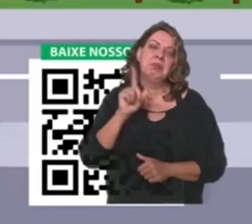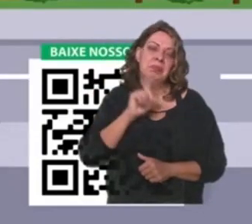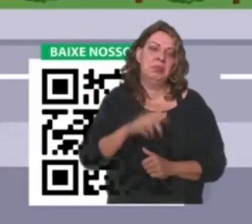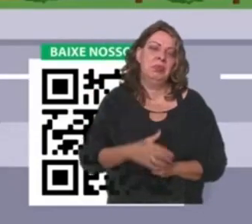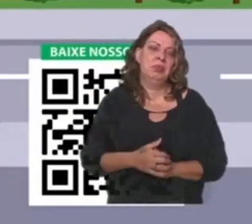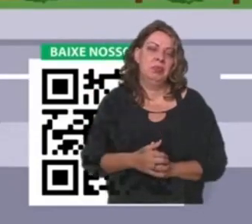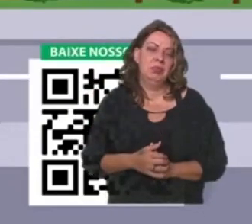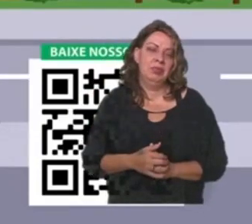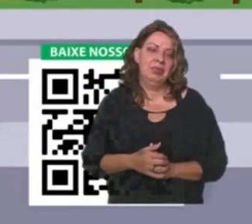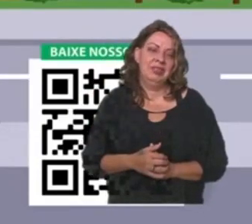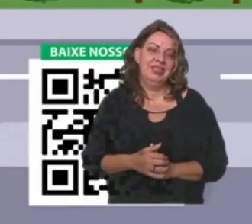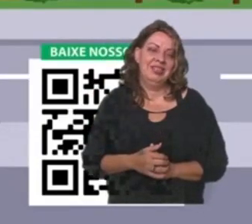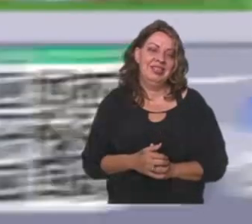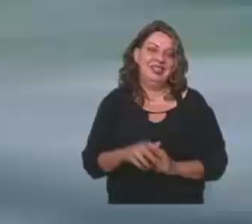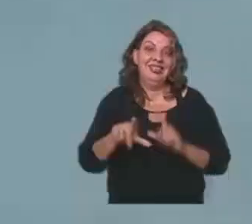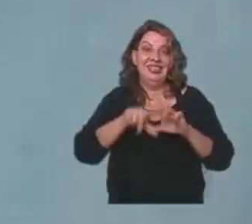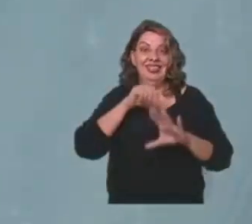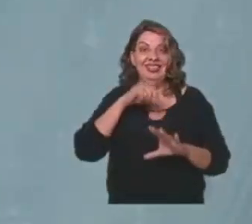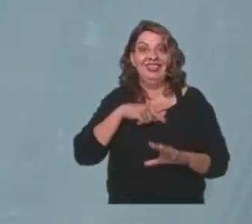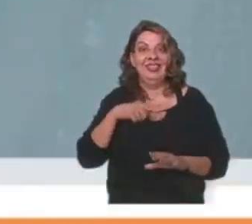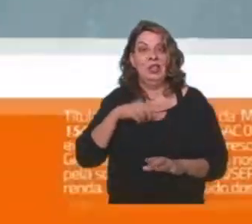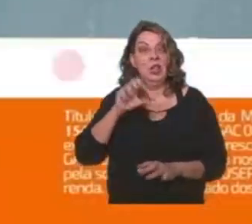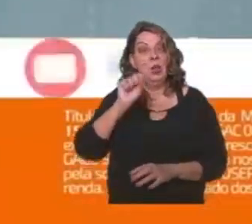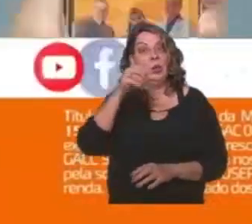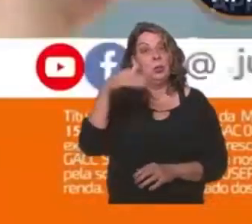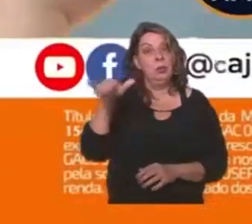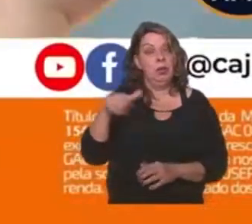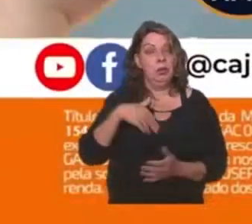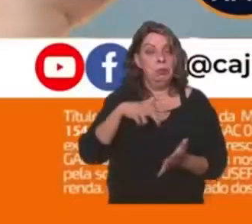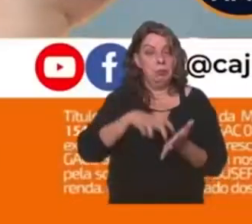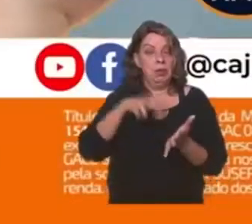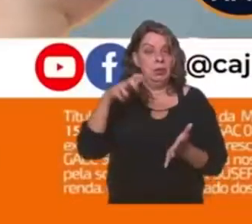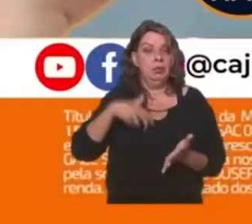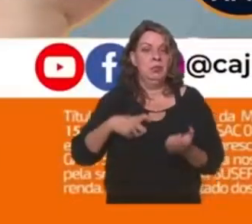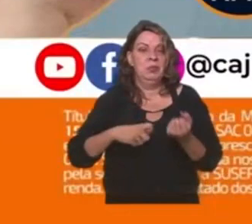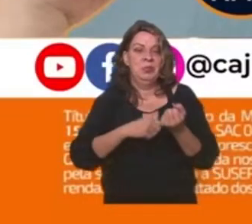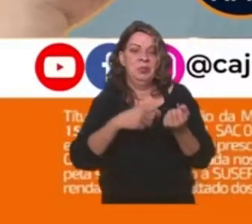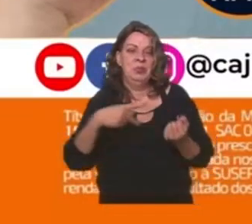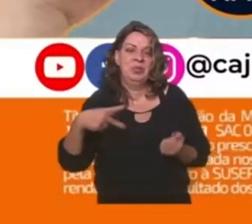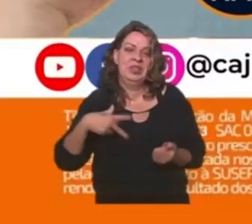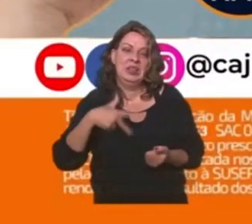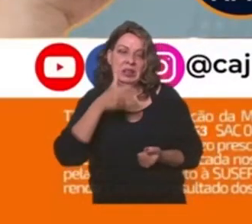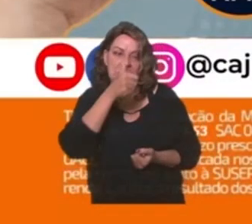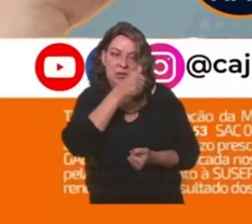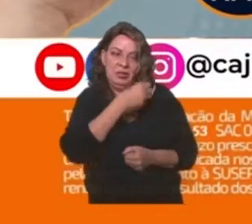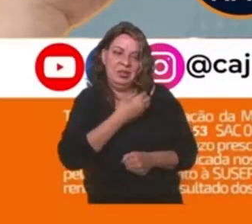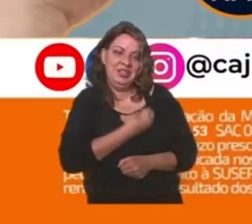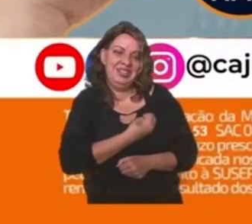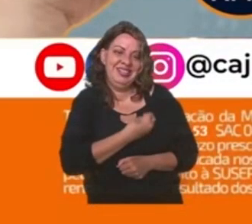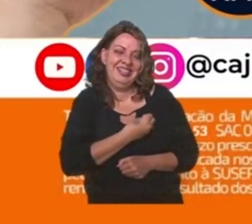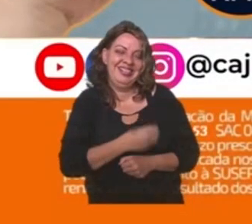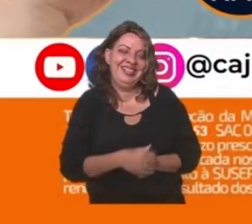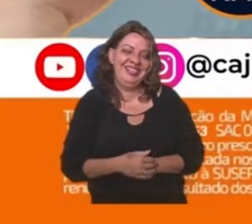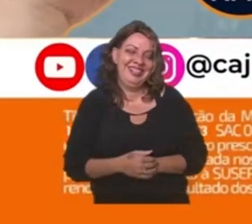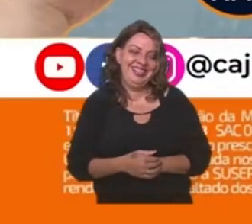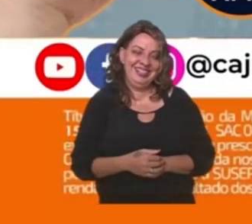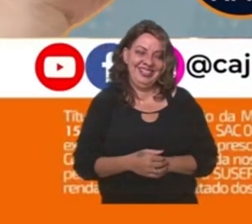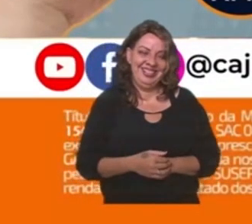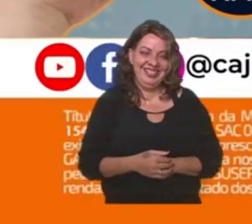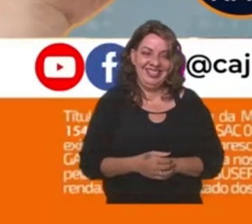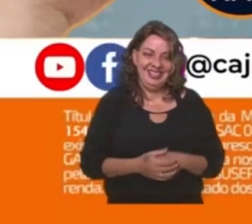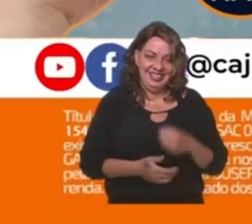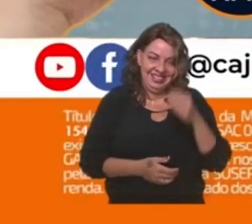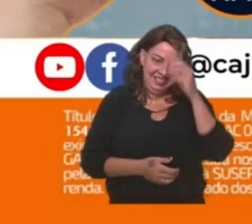já o seu título. O sorteio é mais cedo, 8h30 da manhã. Caju Cap, salvando vidas e realizando